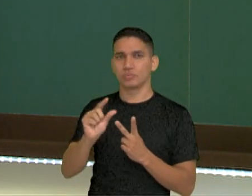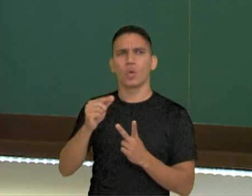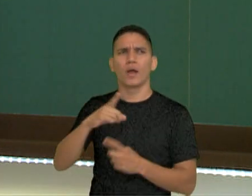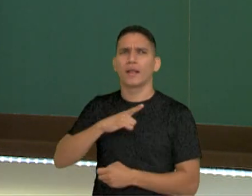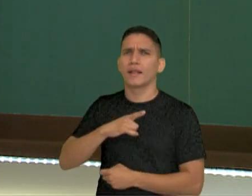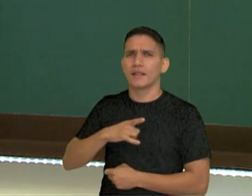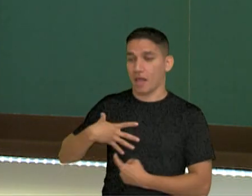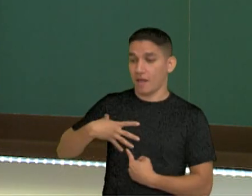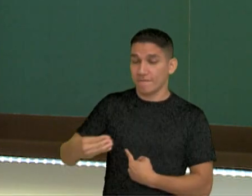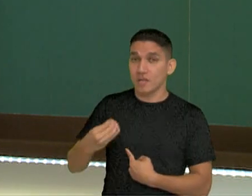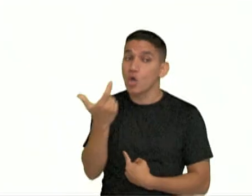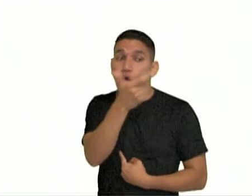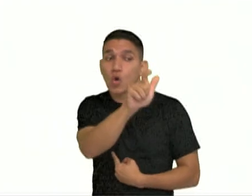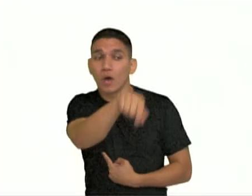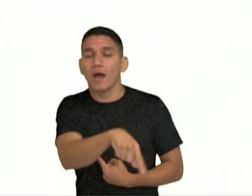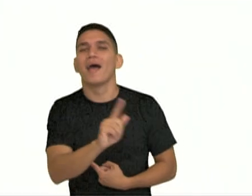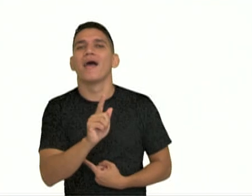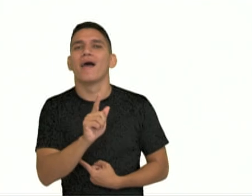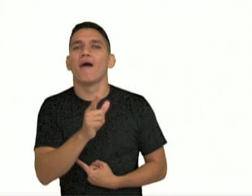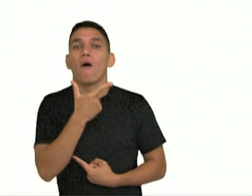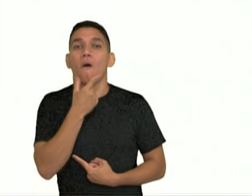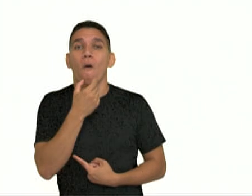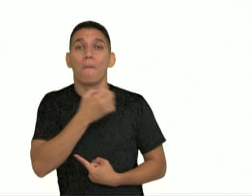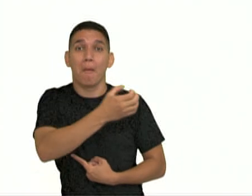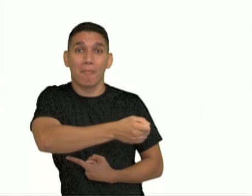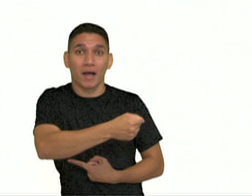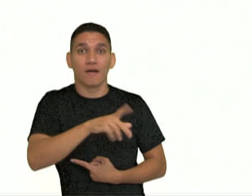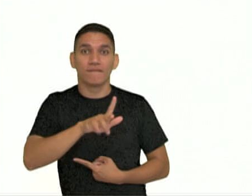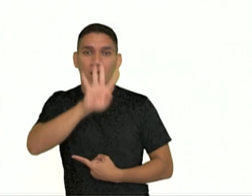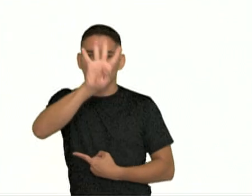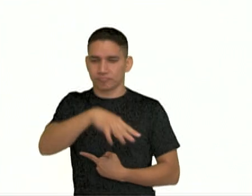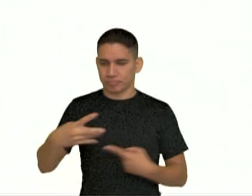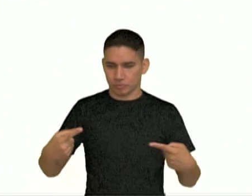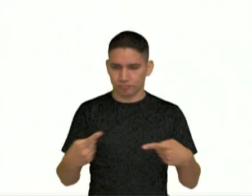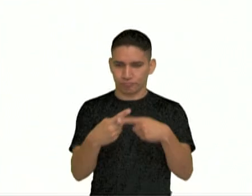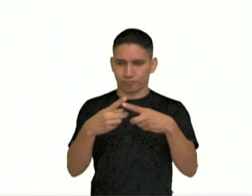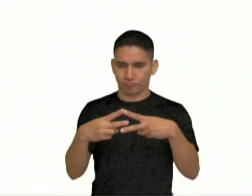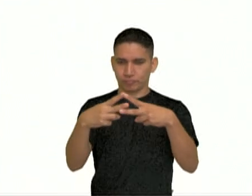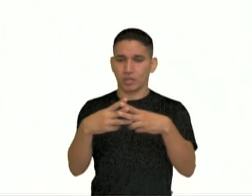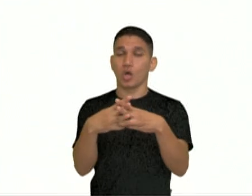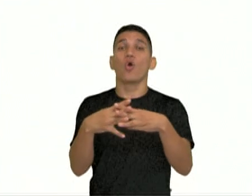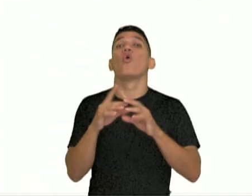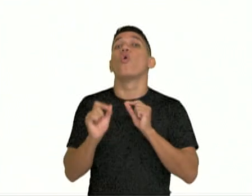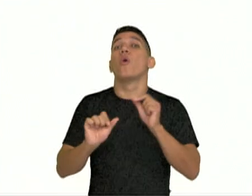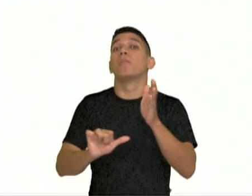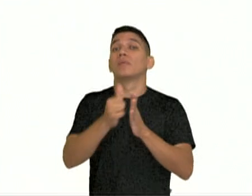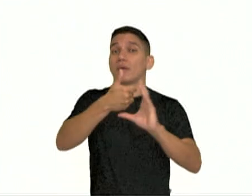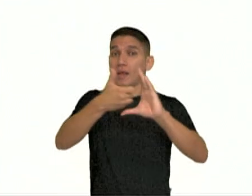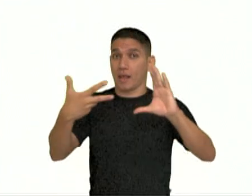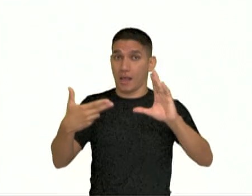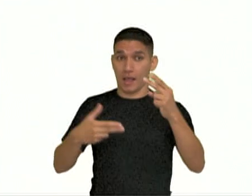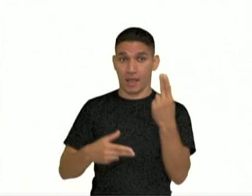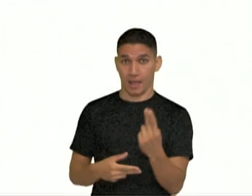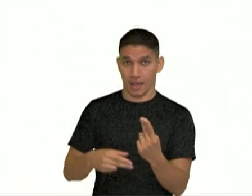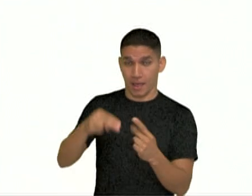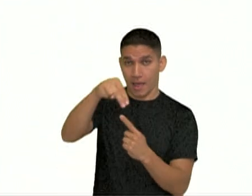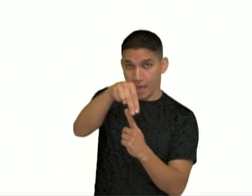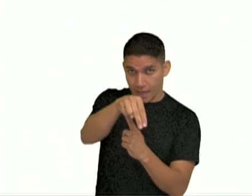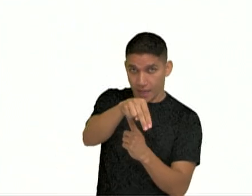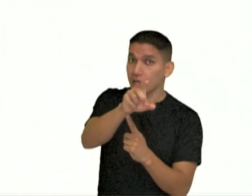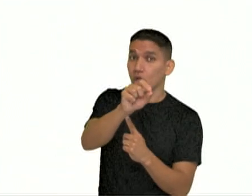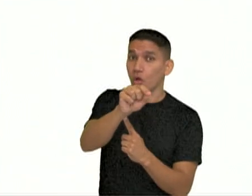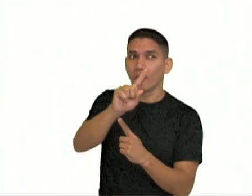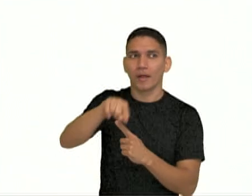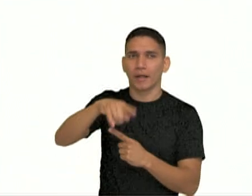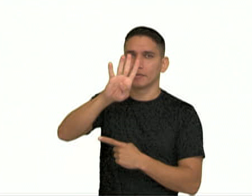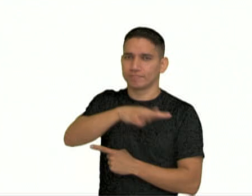teve um filho, casa-se com um homem branco também. Vamos fazer o cruzamento então, ó. Primeiro, para a característica do N, então Nzão, Nzinho da mulher,